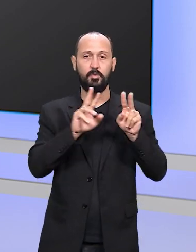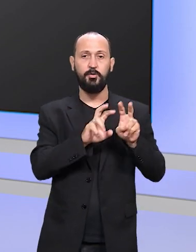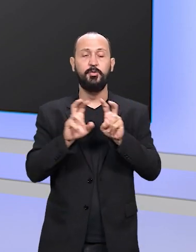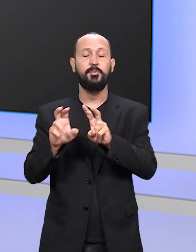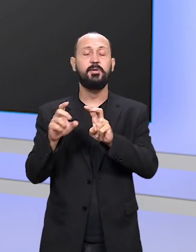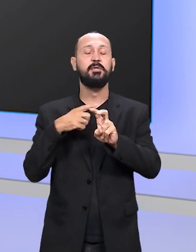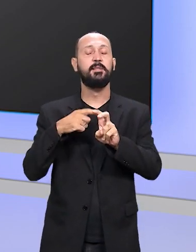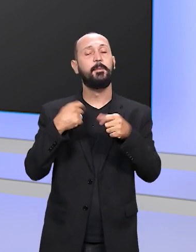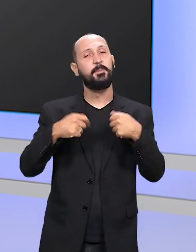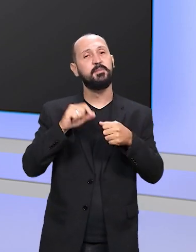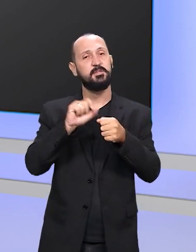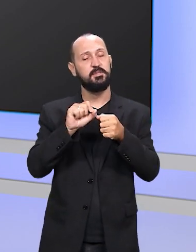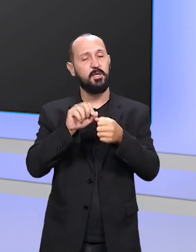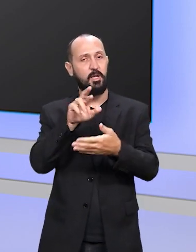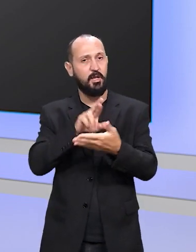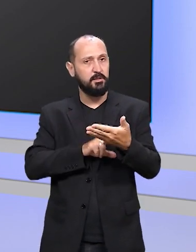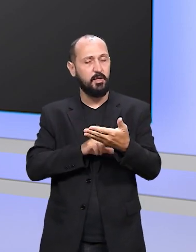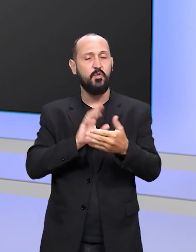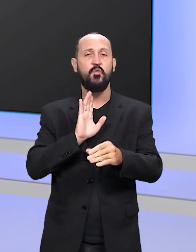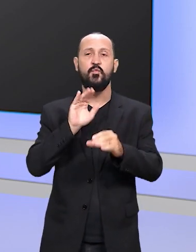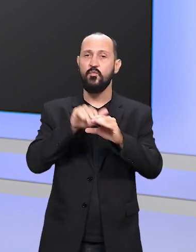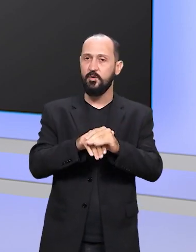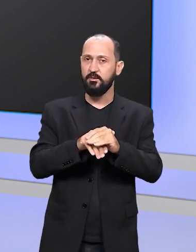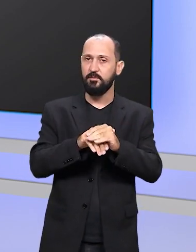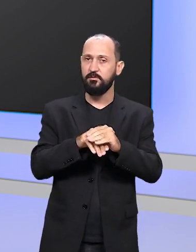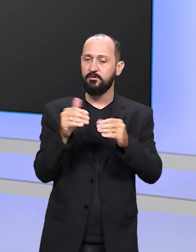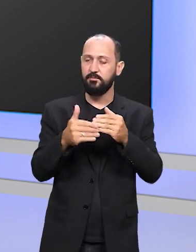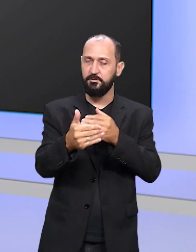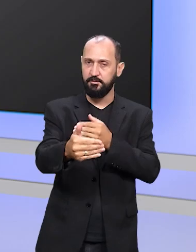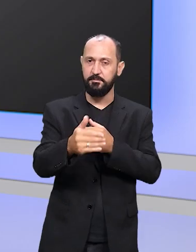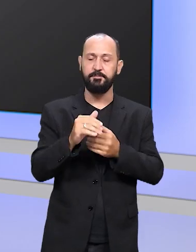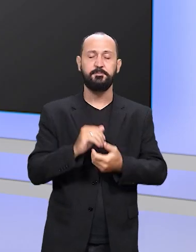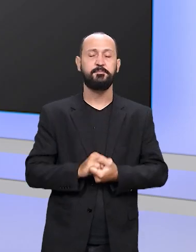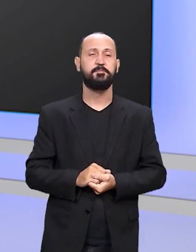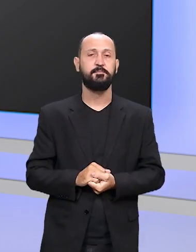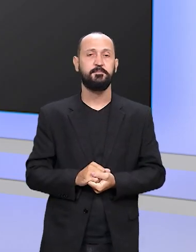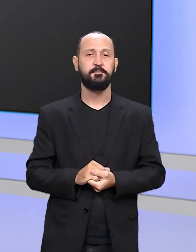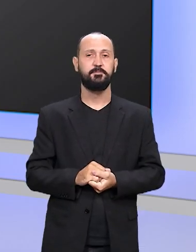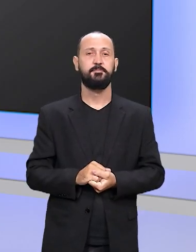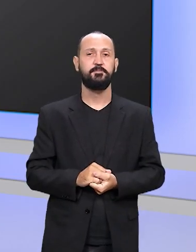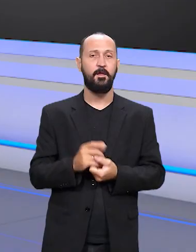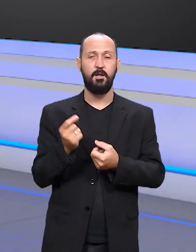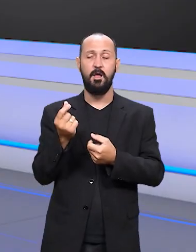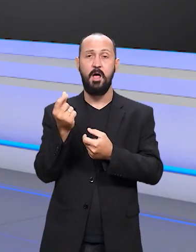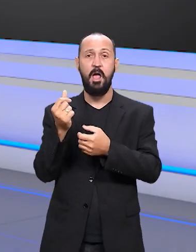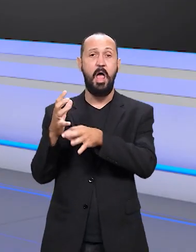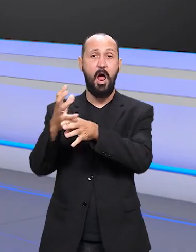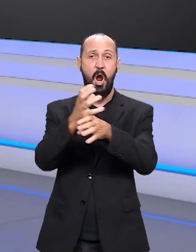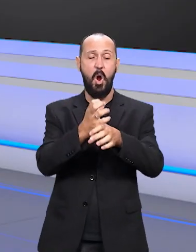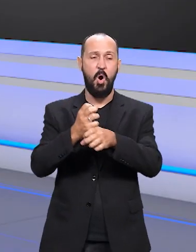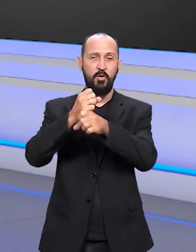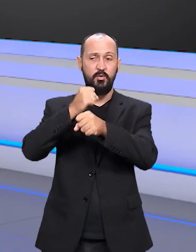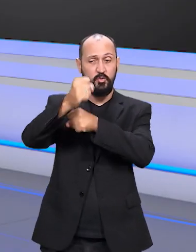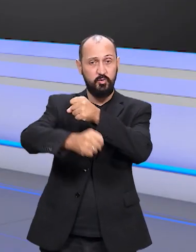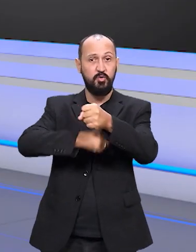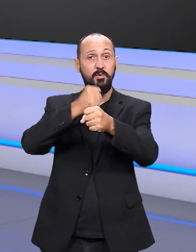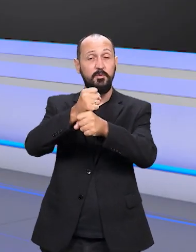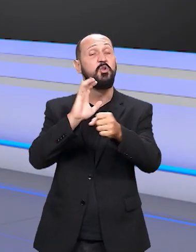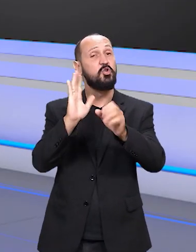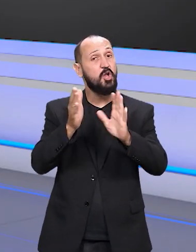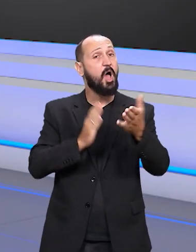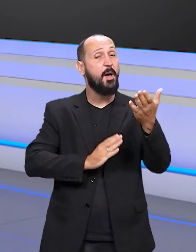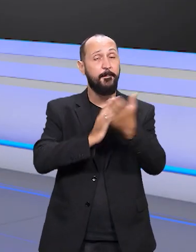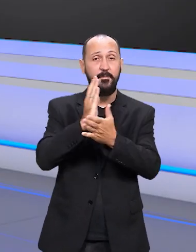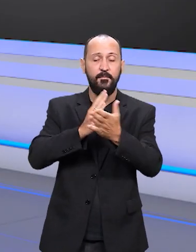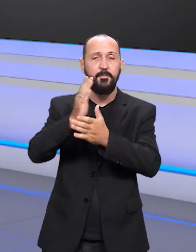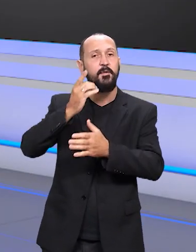das comissões de mérito, que deverá ser relatado e votado nos próximos dias. O orçamento do ano que